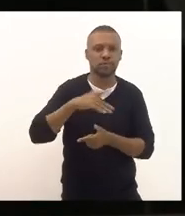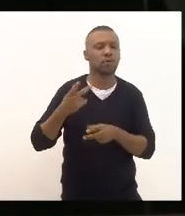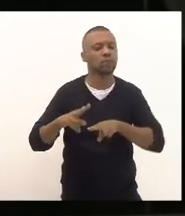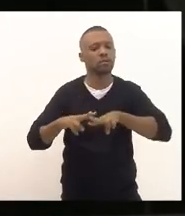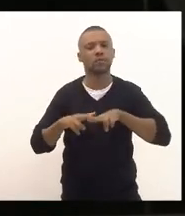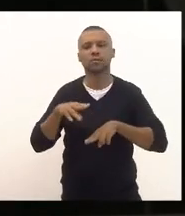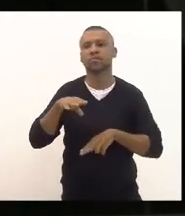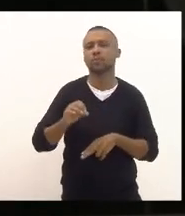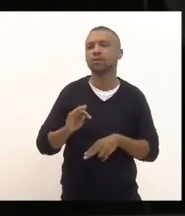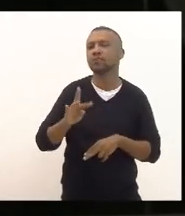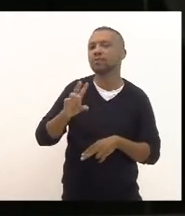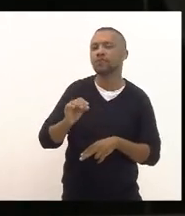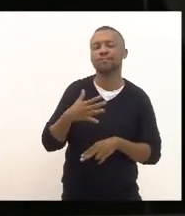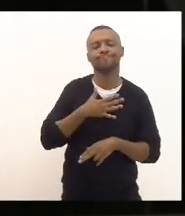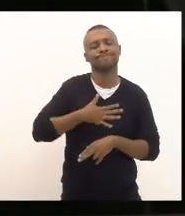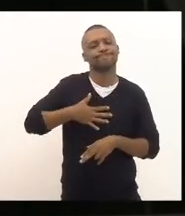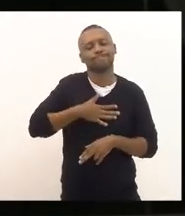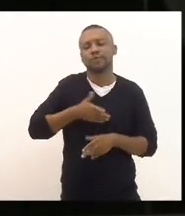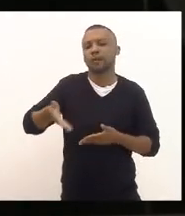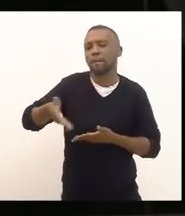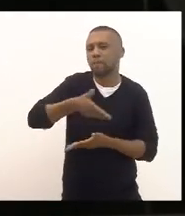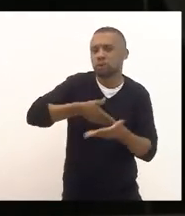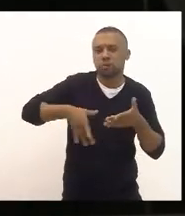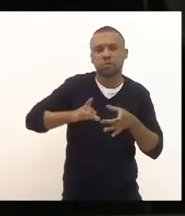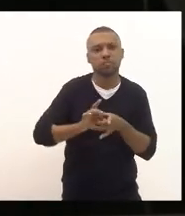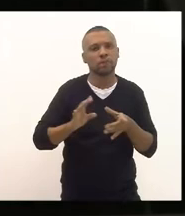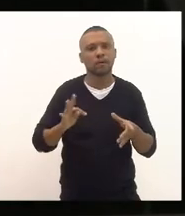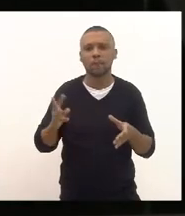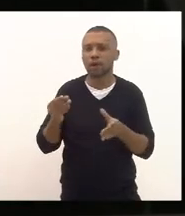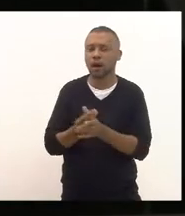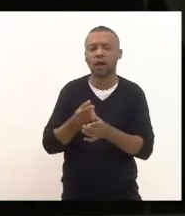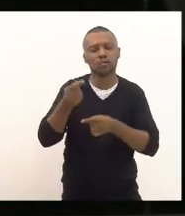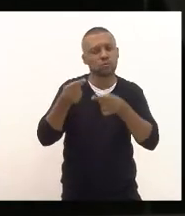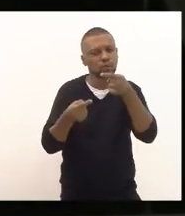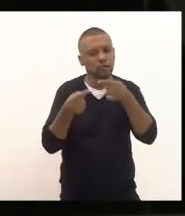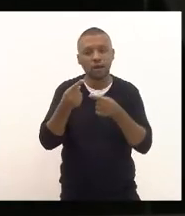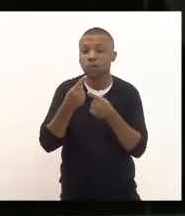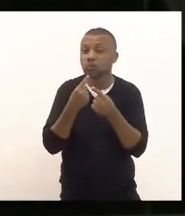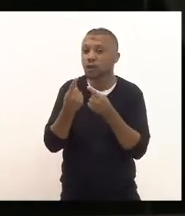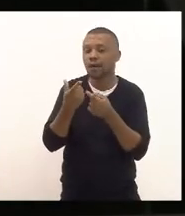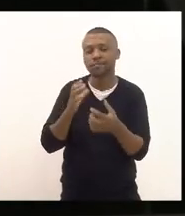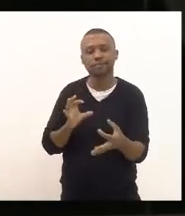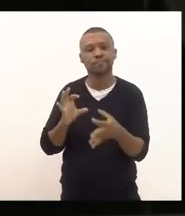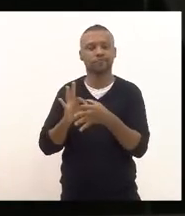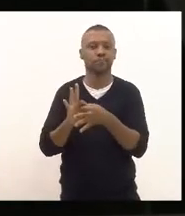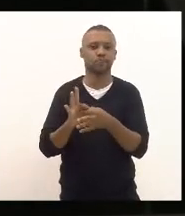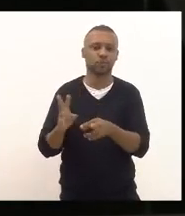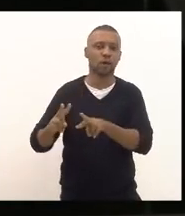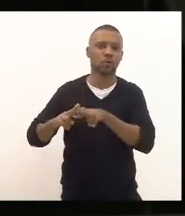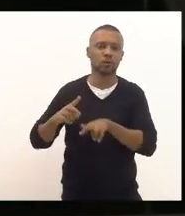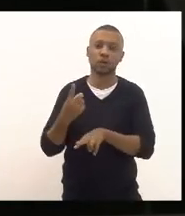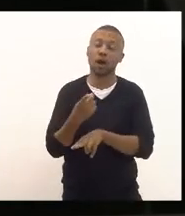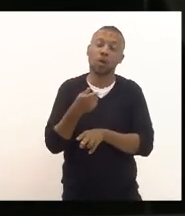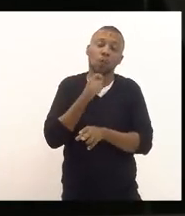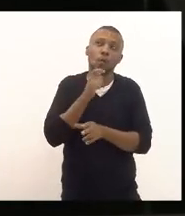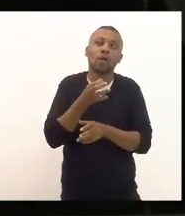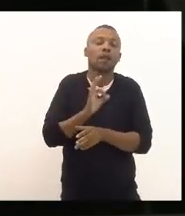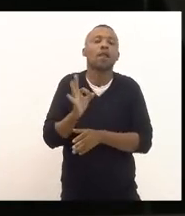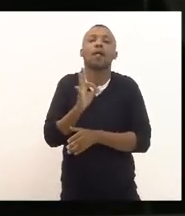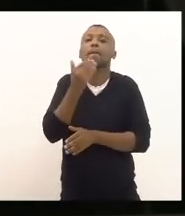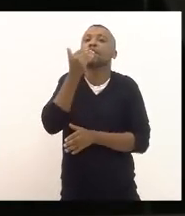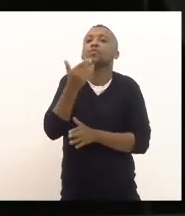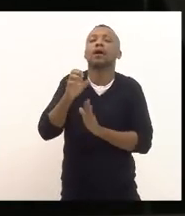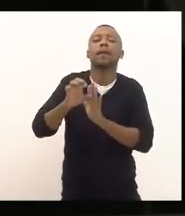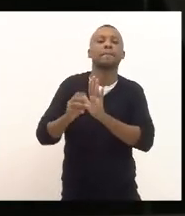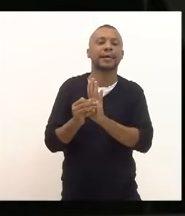como eu gosto muito dessa dinâmica democrática do debate do Diálogo talvez por isso não tenha feito nenhuma emenda